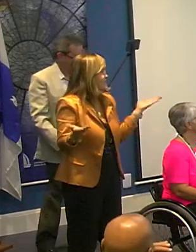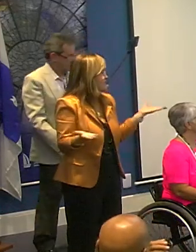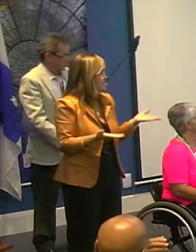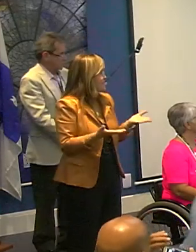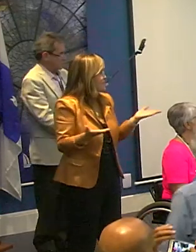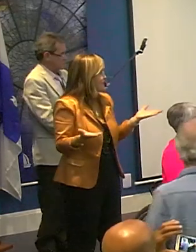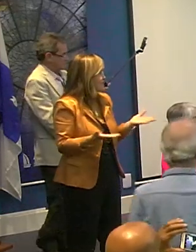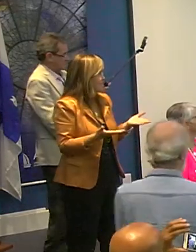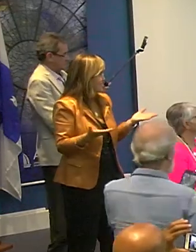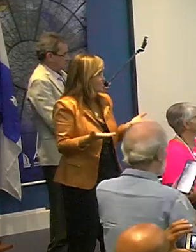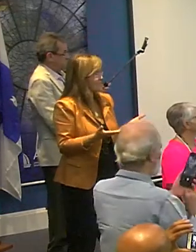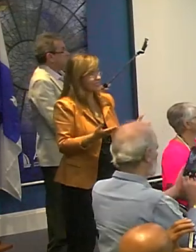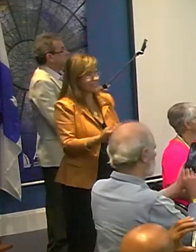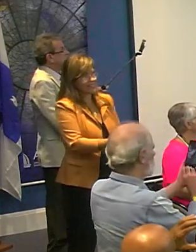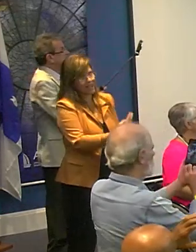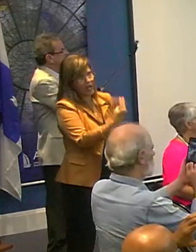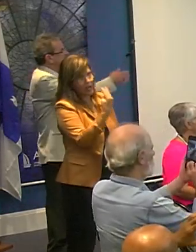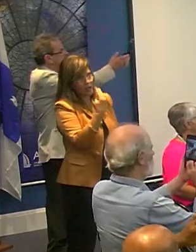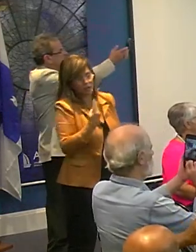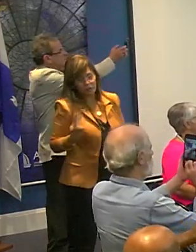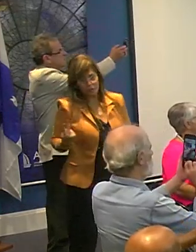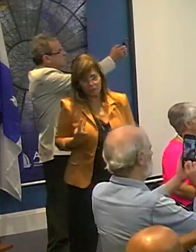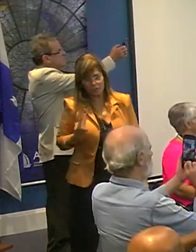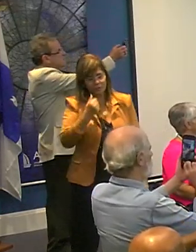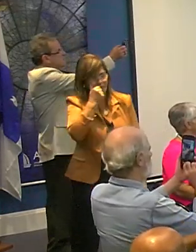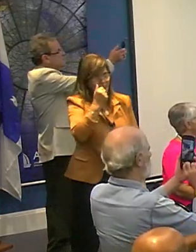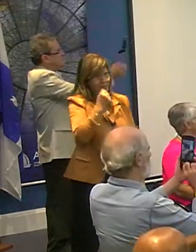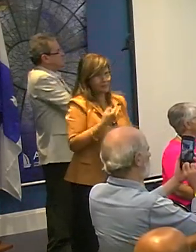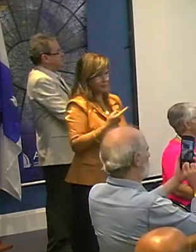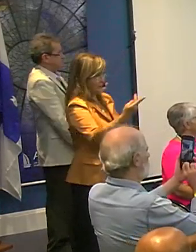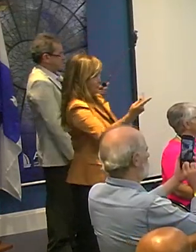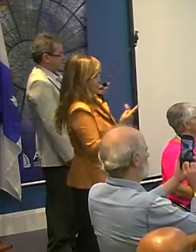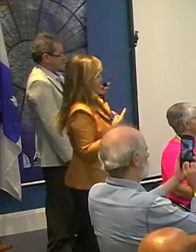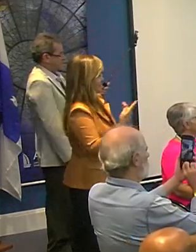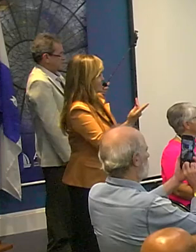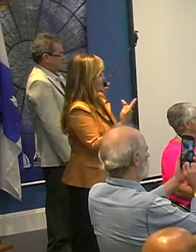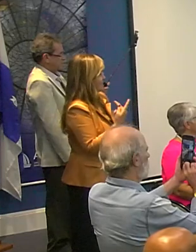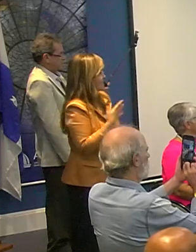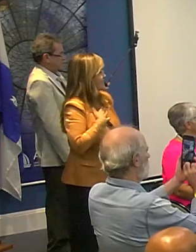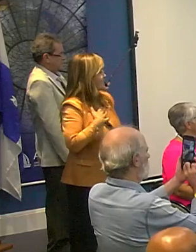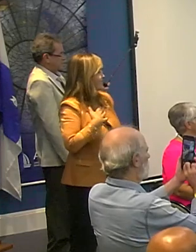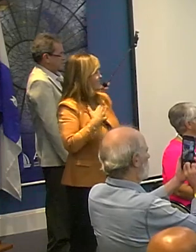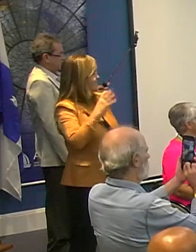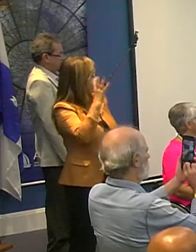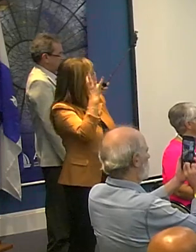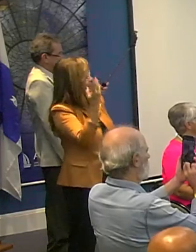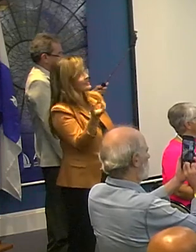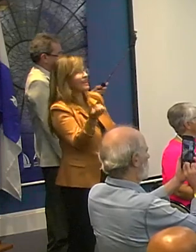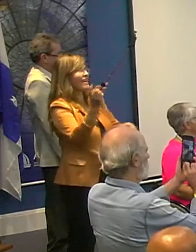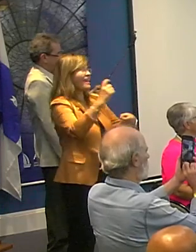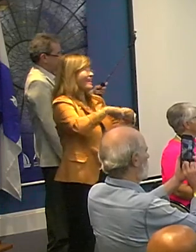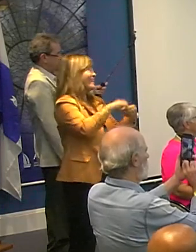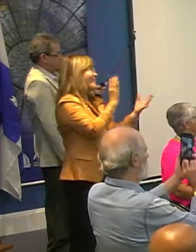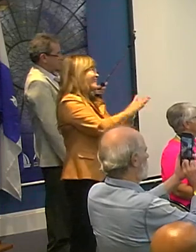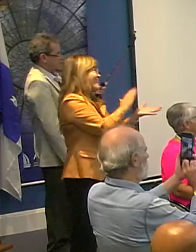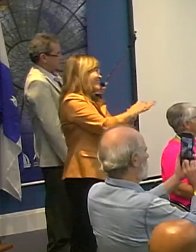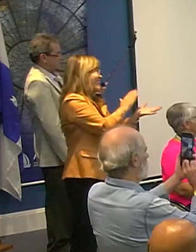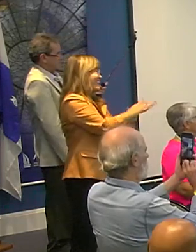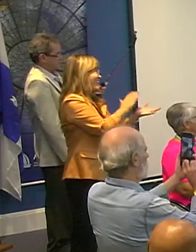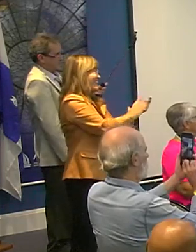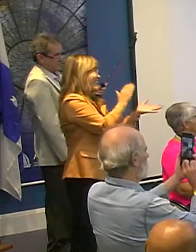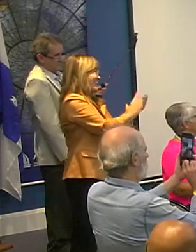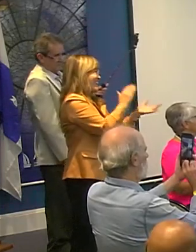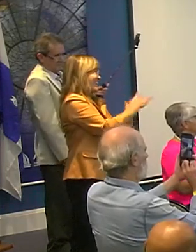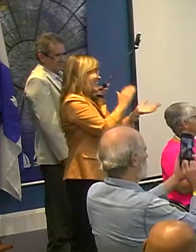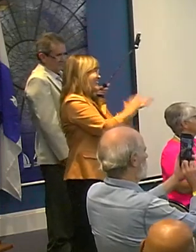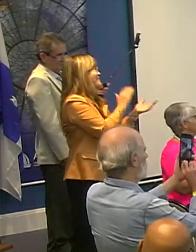hoje, olhando as duas meninas, eu resolvi que eu vou voltar a fazer o